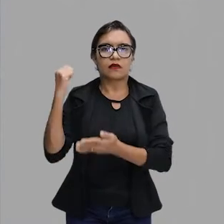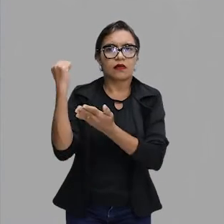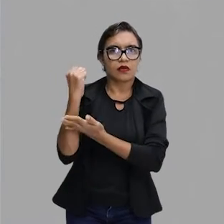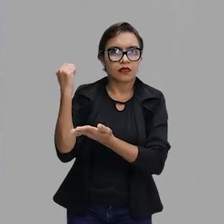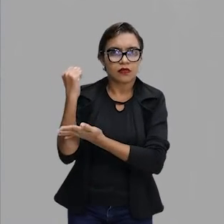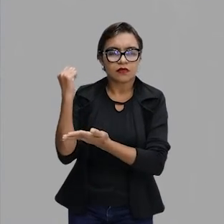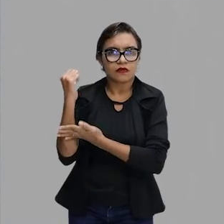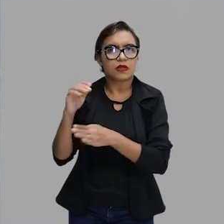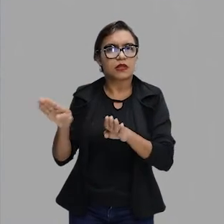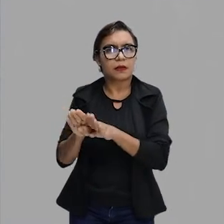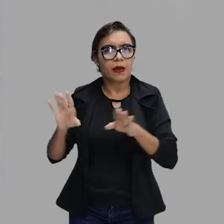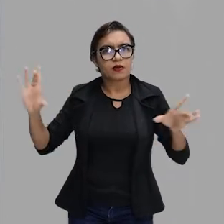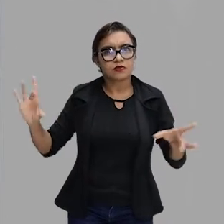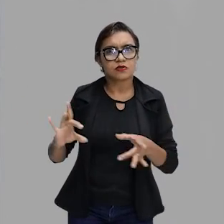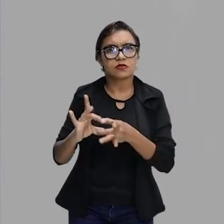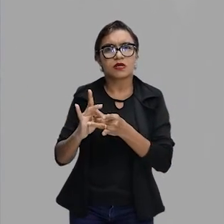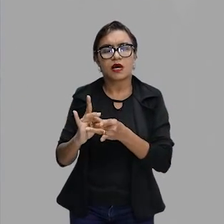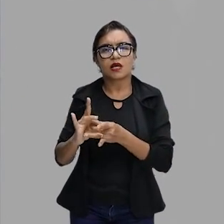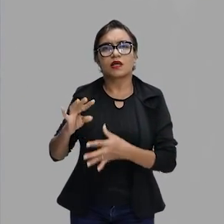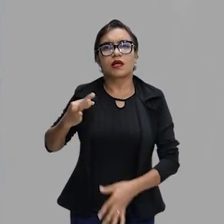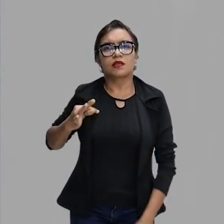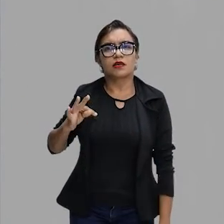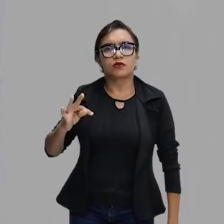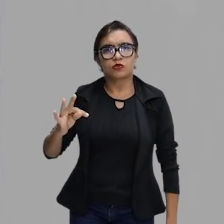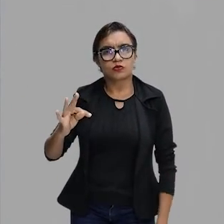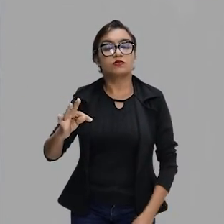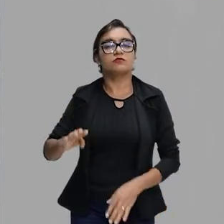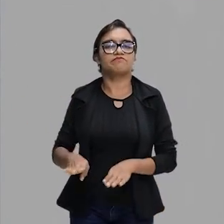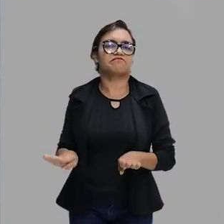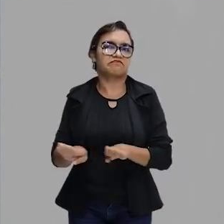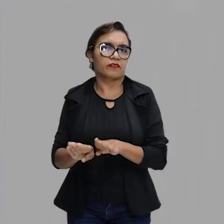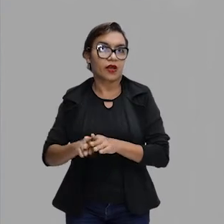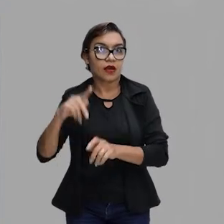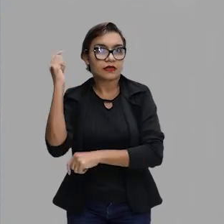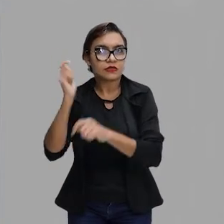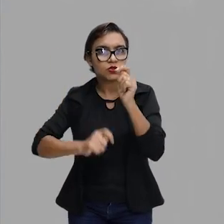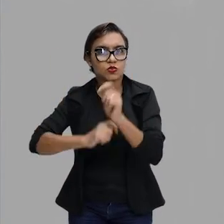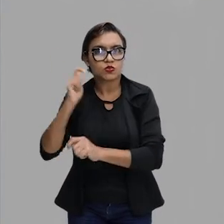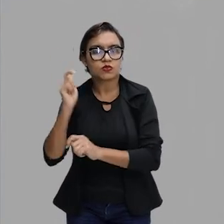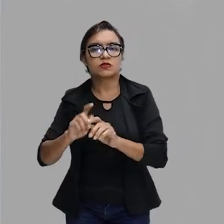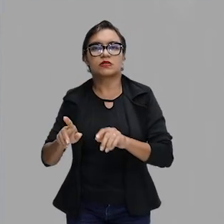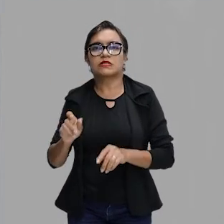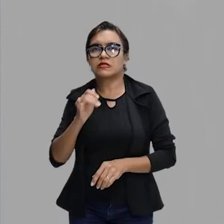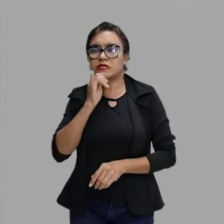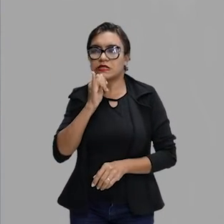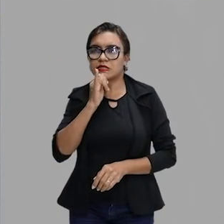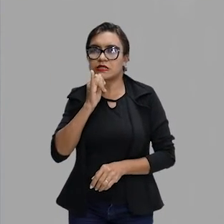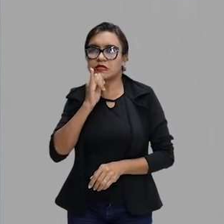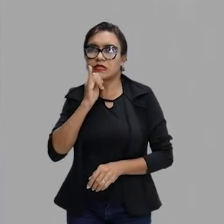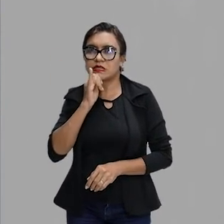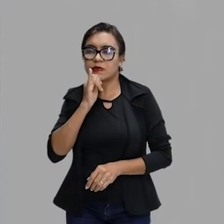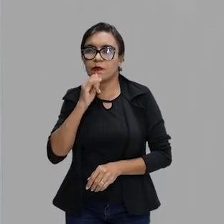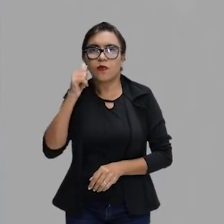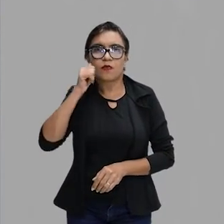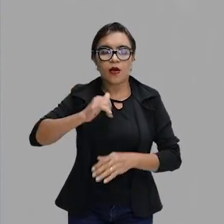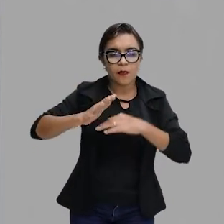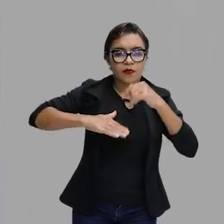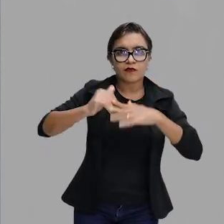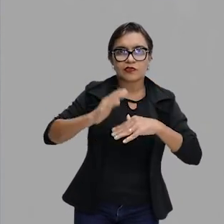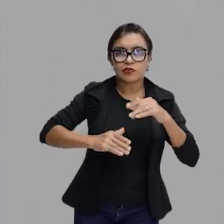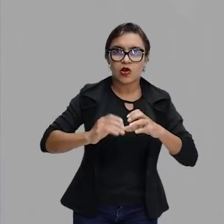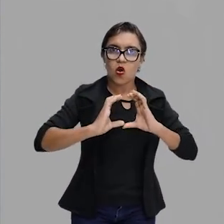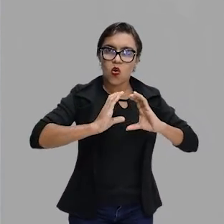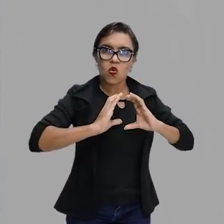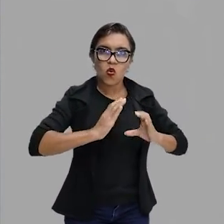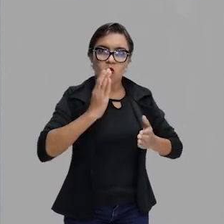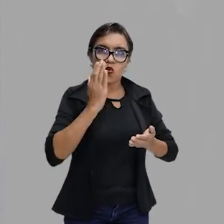associado já à tecnologia, né? À indústria, por exemplo, onde tu pega, por exemplo, as próprias quebradeiras de coco que eu citei, elas já têm associações onde